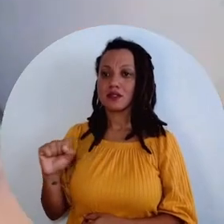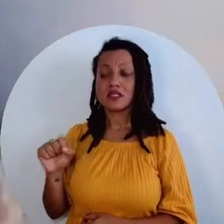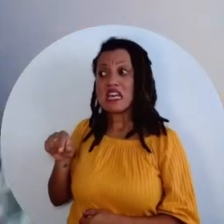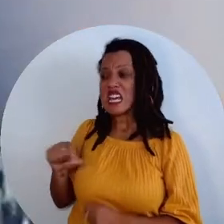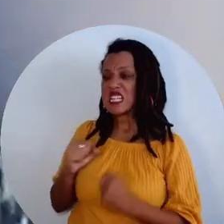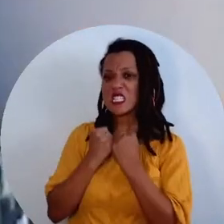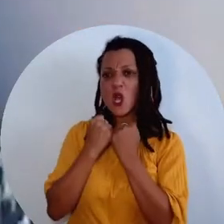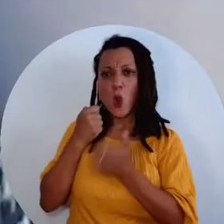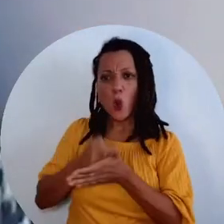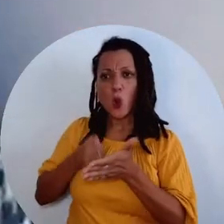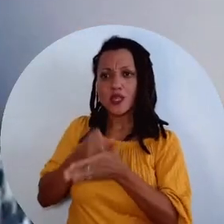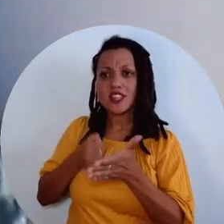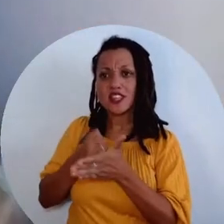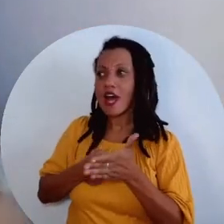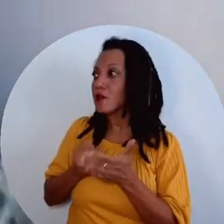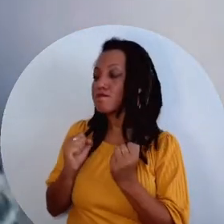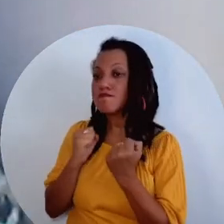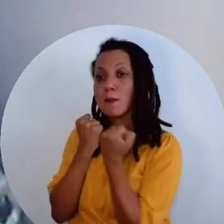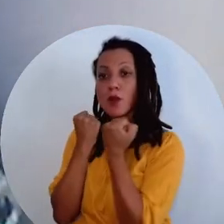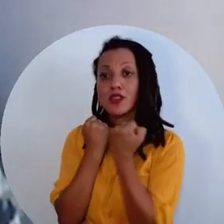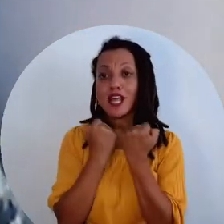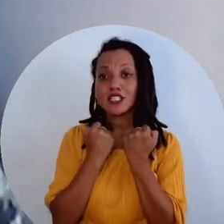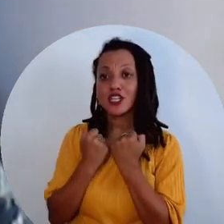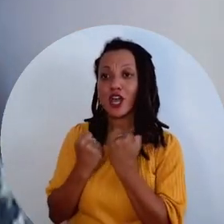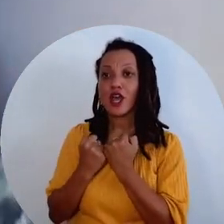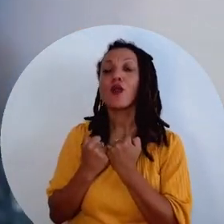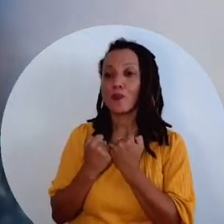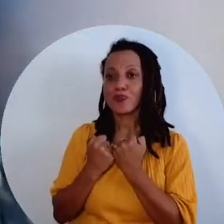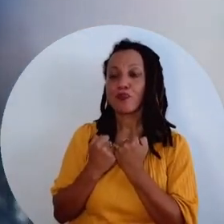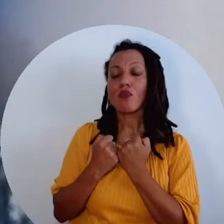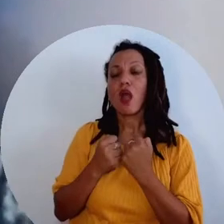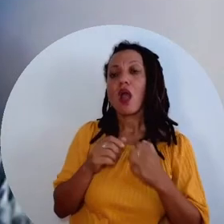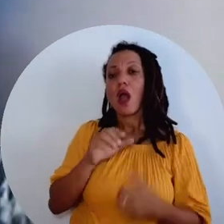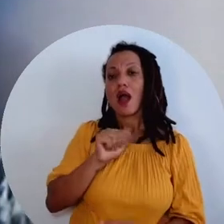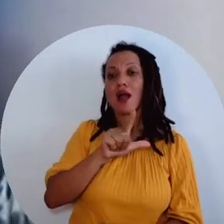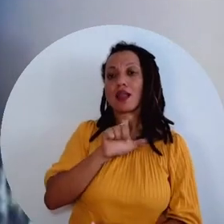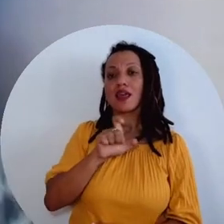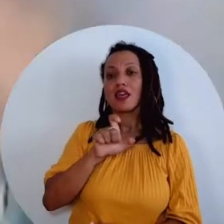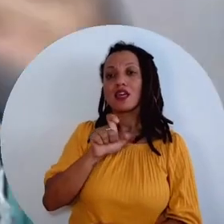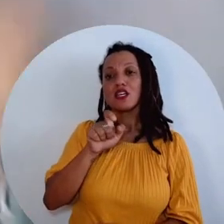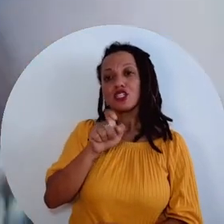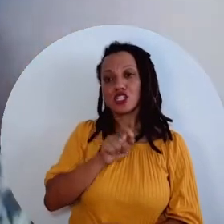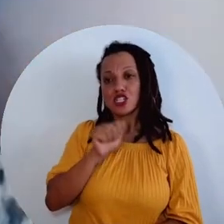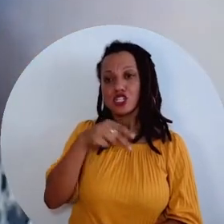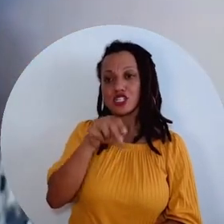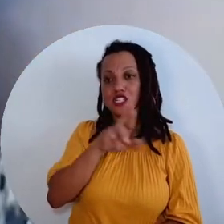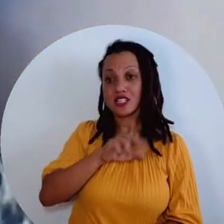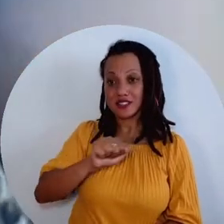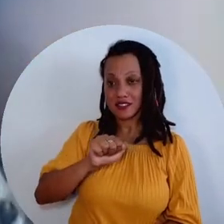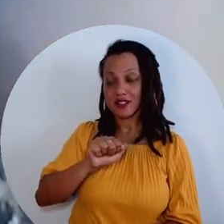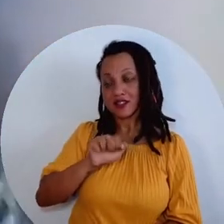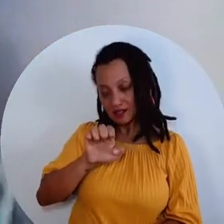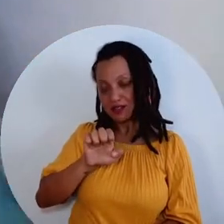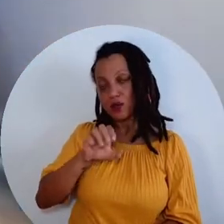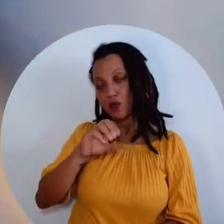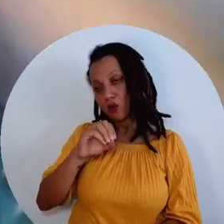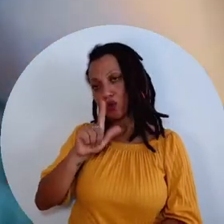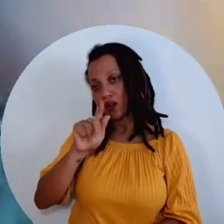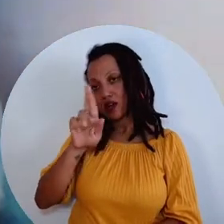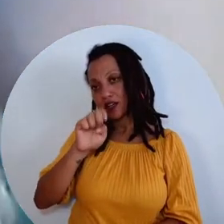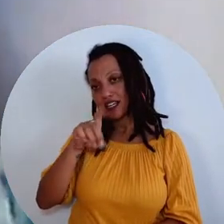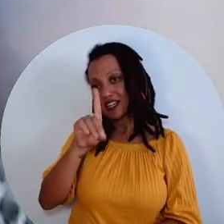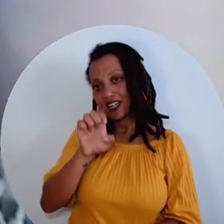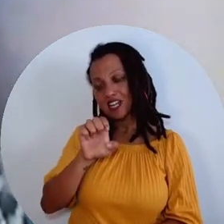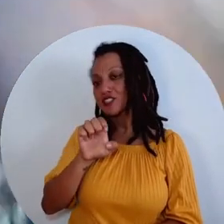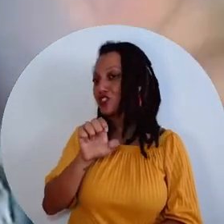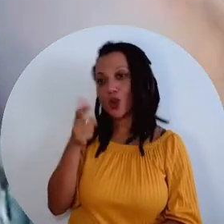o exército de Alexandre o Grande na invasão pelo território africano através da Etiópia. Alexandre o Grande não passa por essa barreira, e aí ele sobe